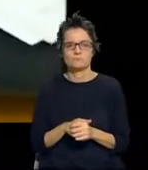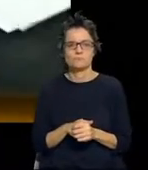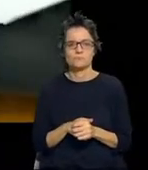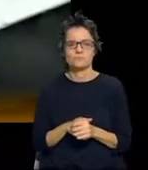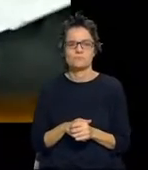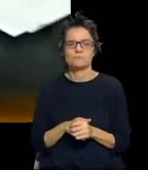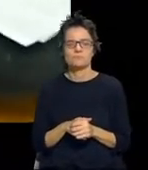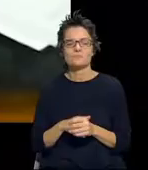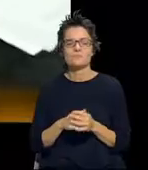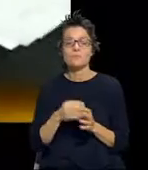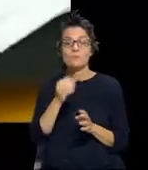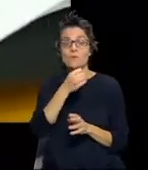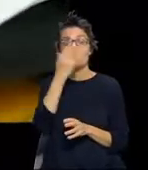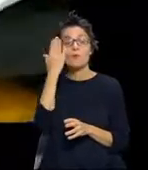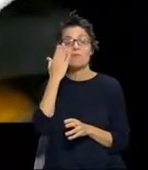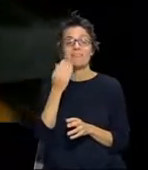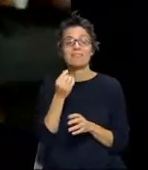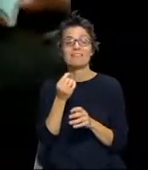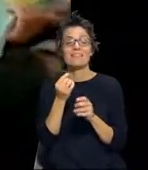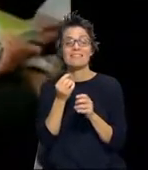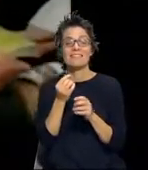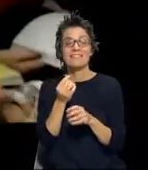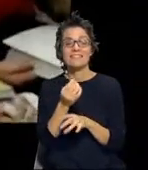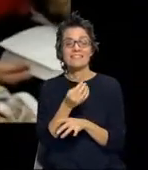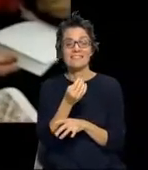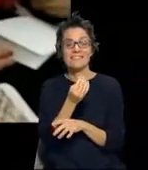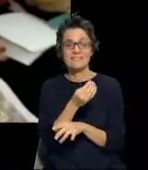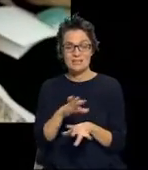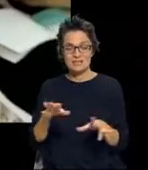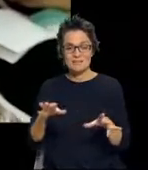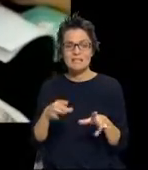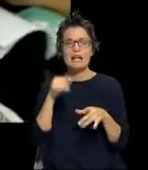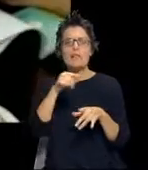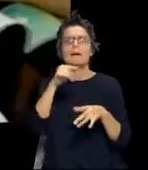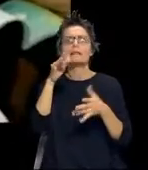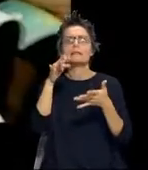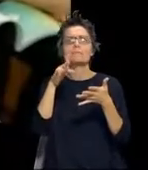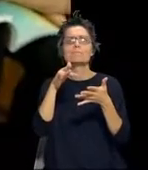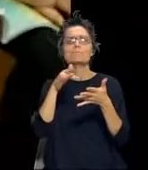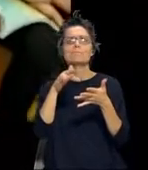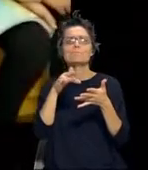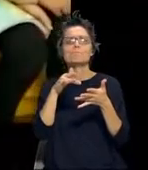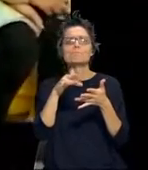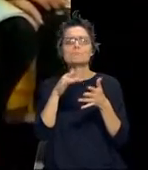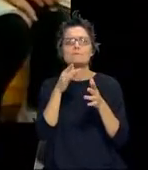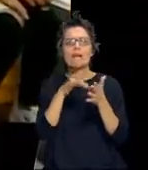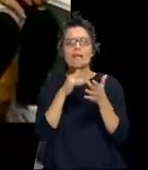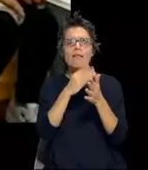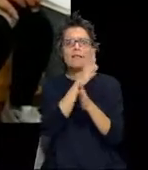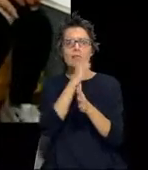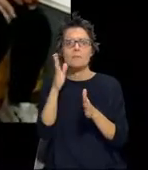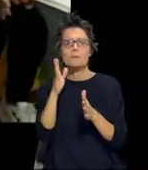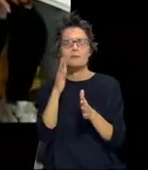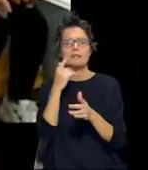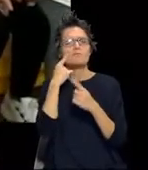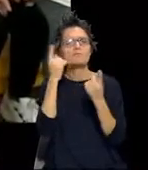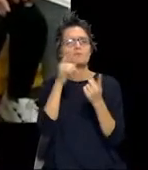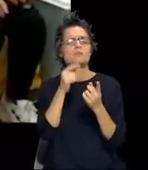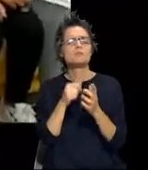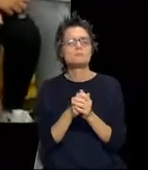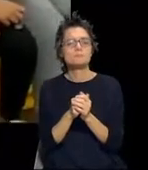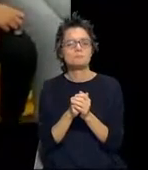Bom dia, meninos! Bom dia! Então estão na biblioteca para o quê? O que é que estamos a apresentar hoje novamente?